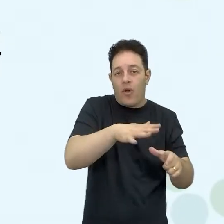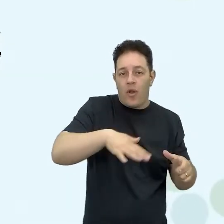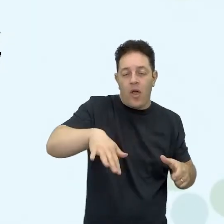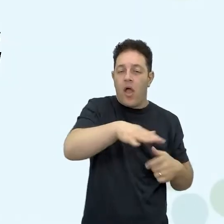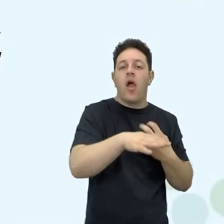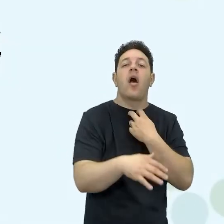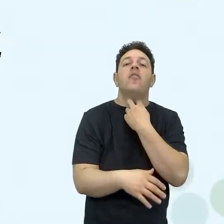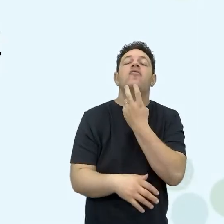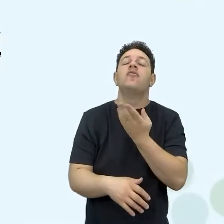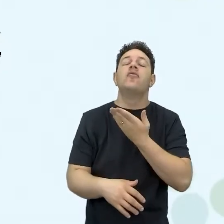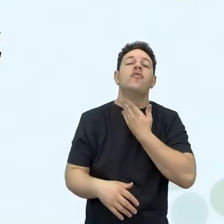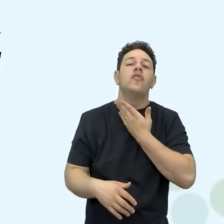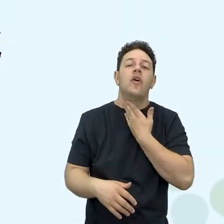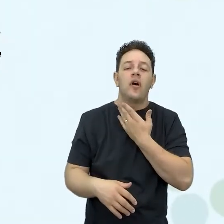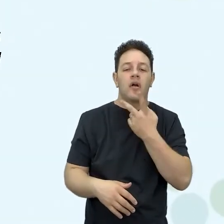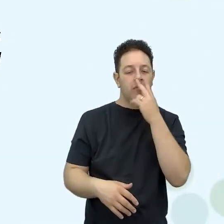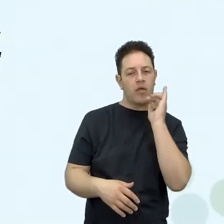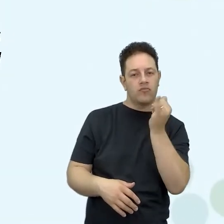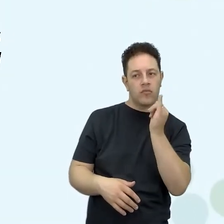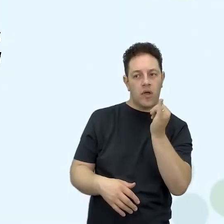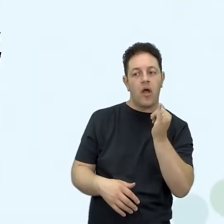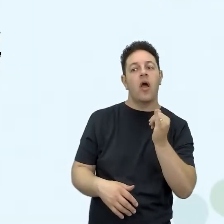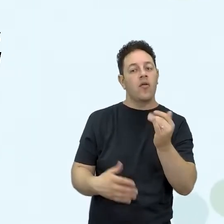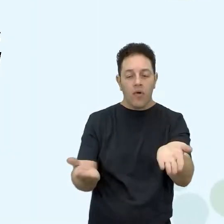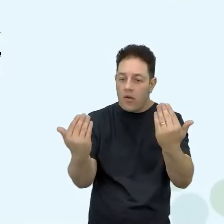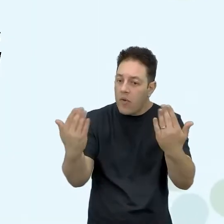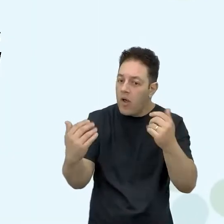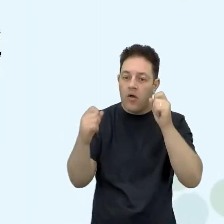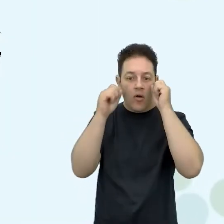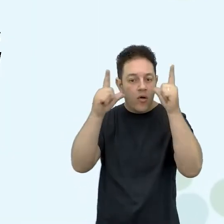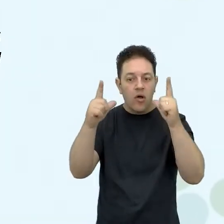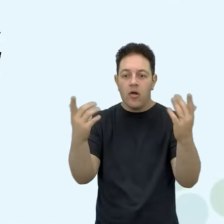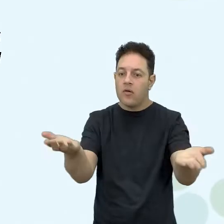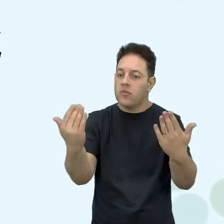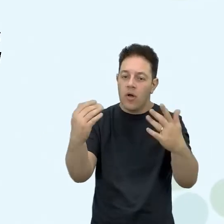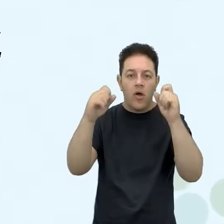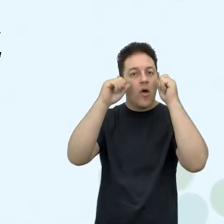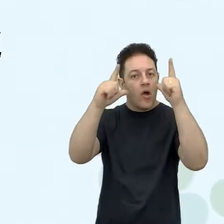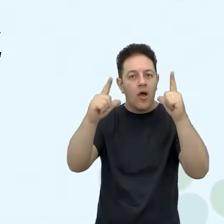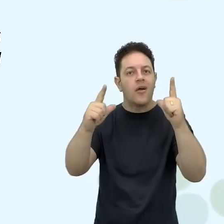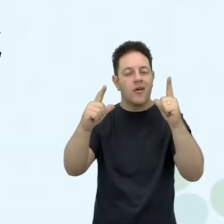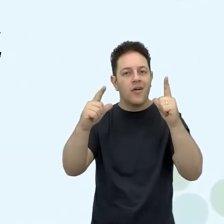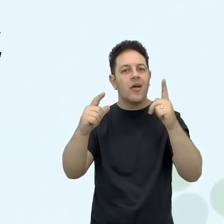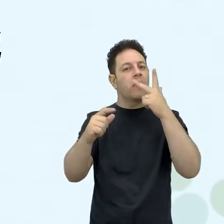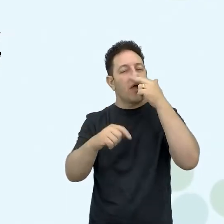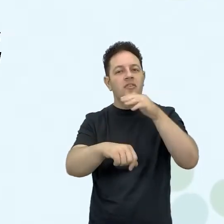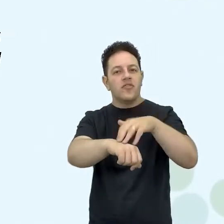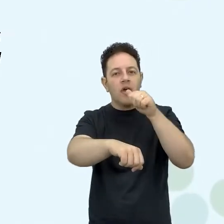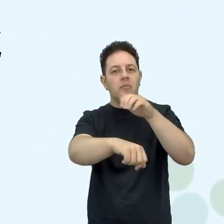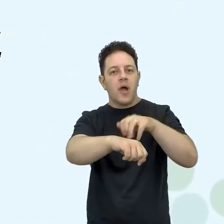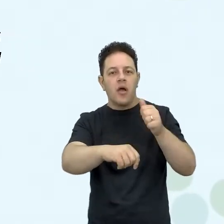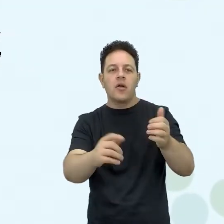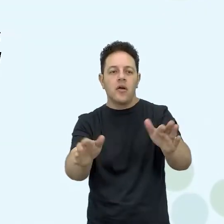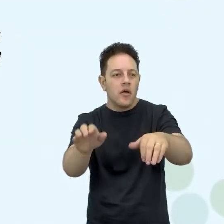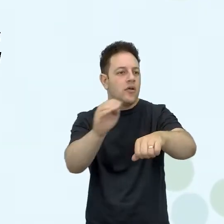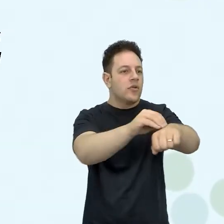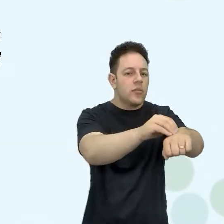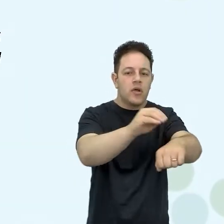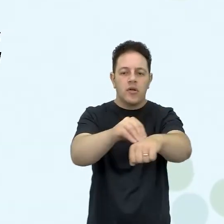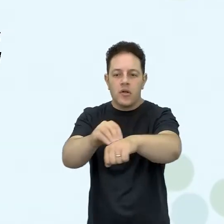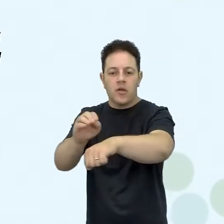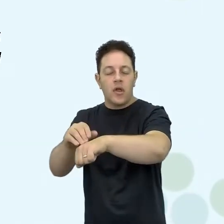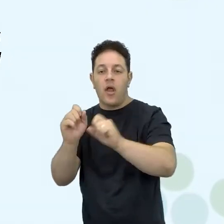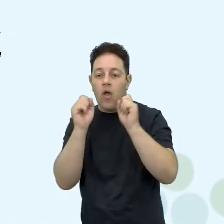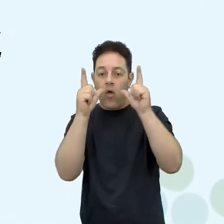voz que fica dizendo insistentemente, vamos acordar, vamos acordar. Então vai chamando as pessoas para o